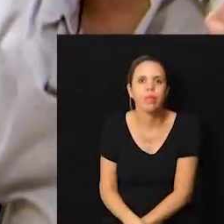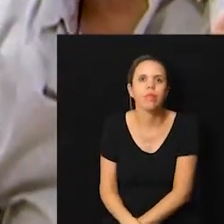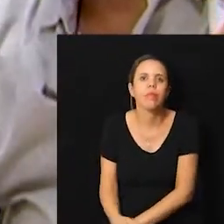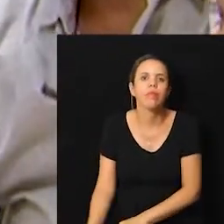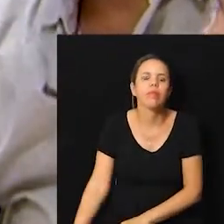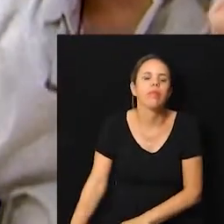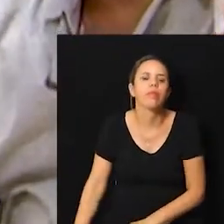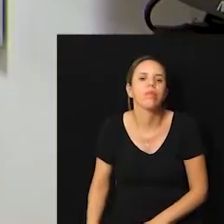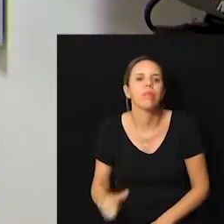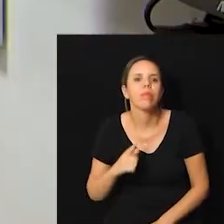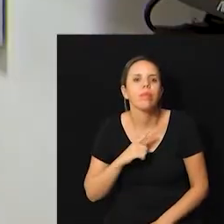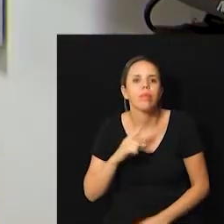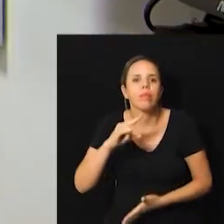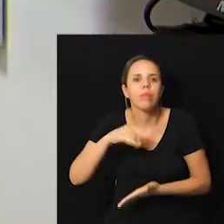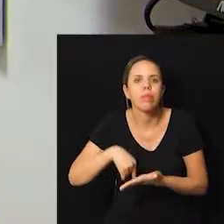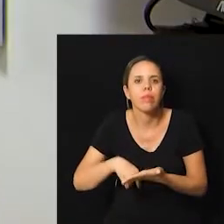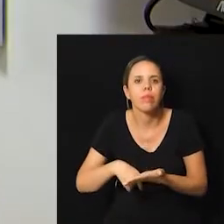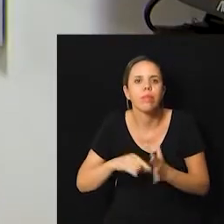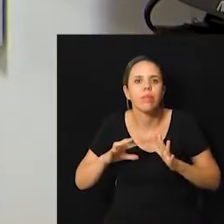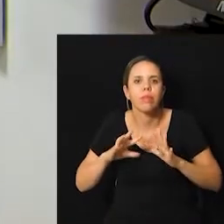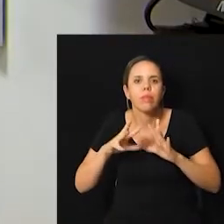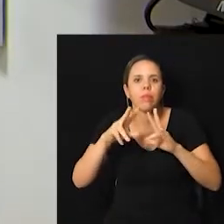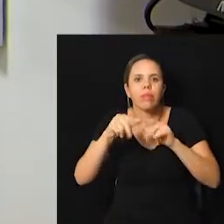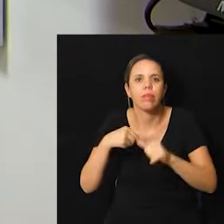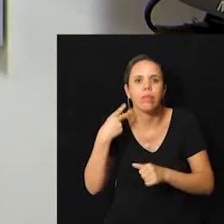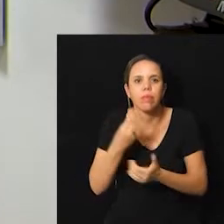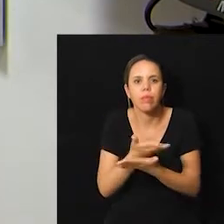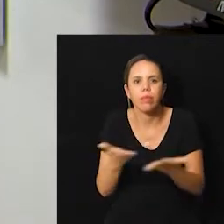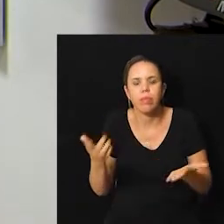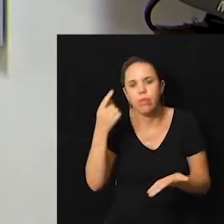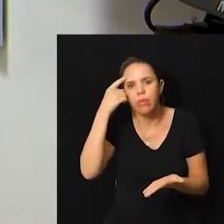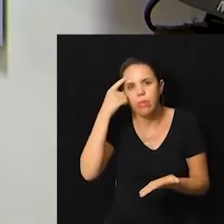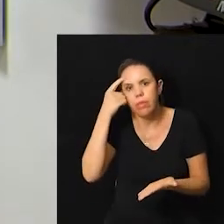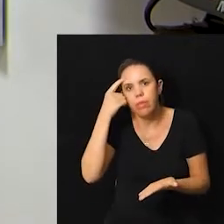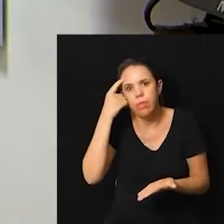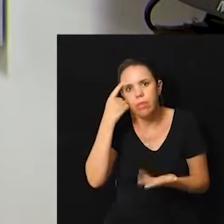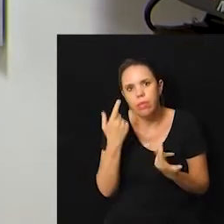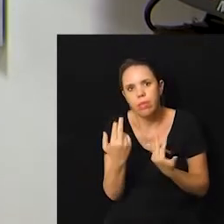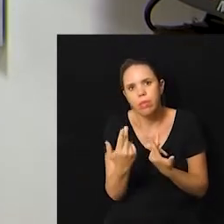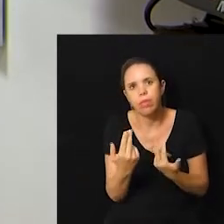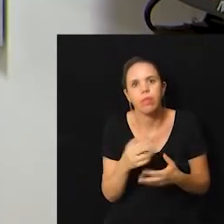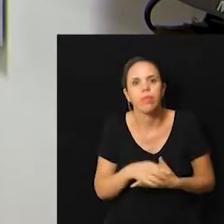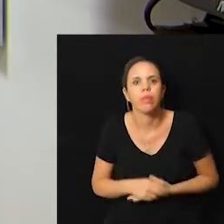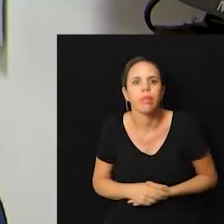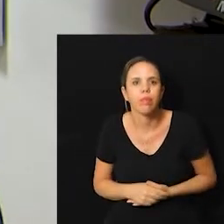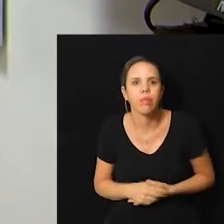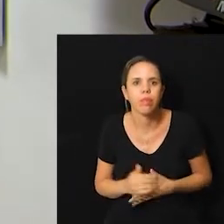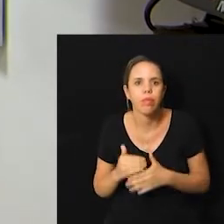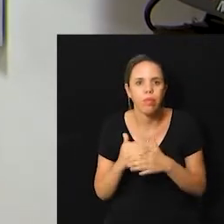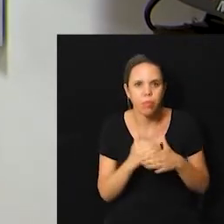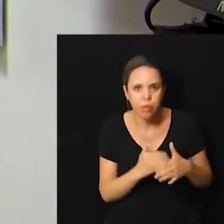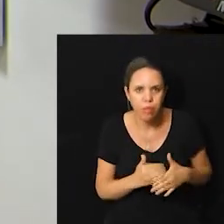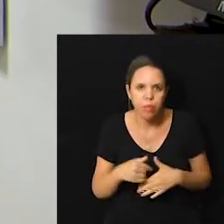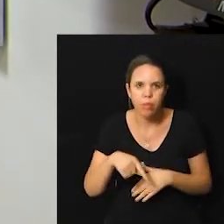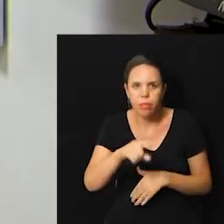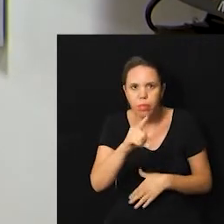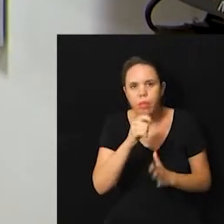a visita na Câmara. Nós vamos tecer um documento onde todos aqueles vereadores que pensam como nós